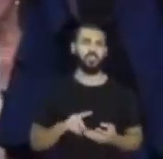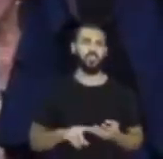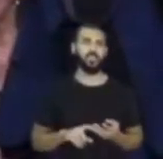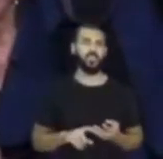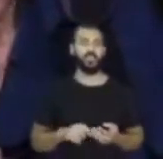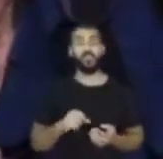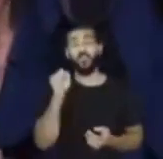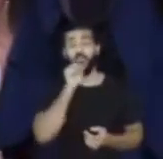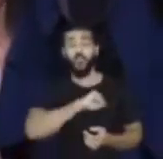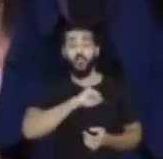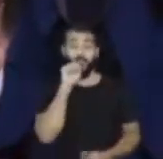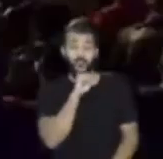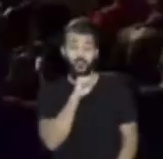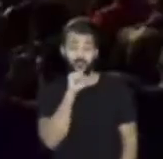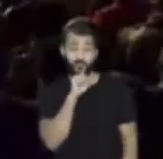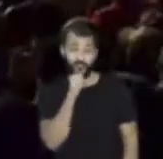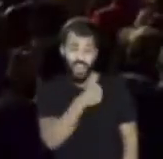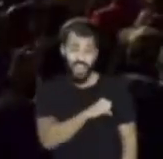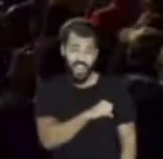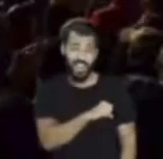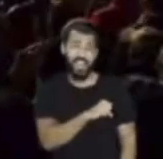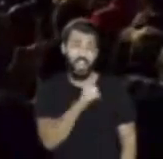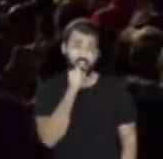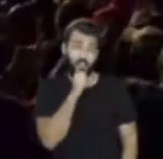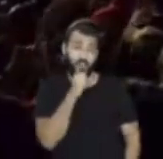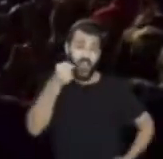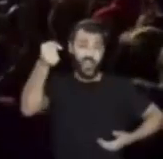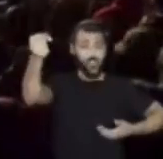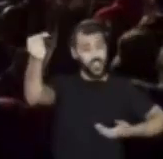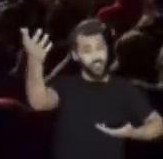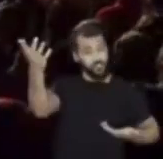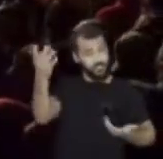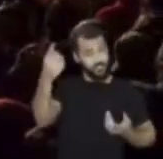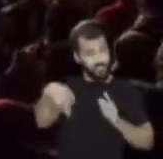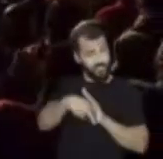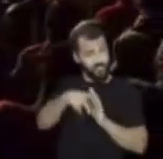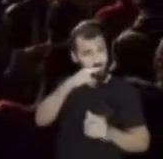como se fosse o Louro José, participando ativamente